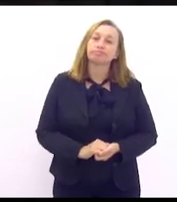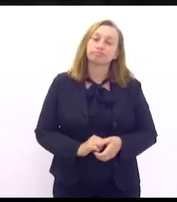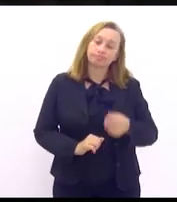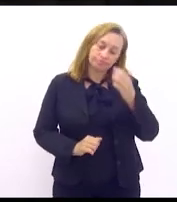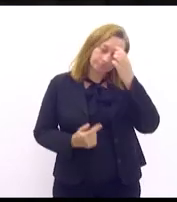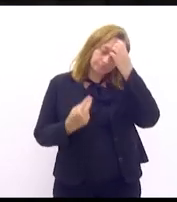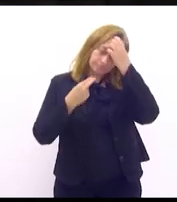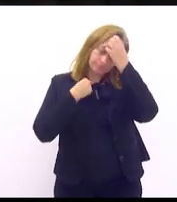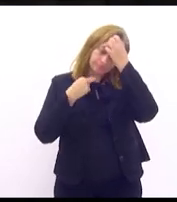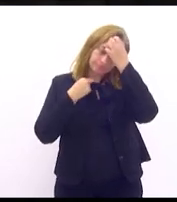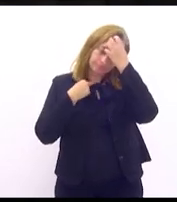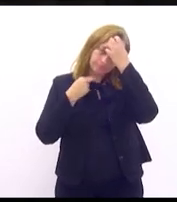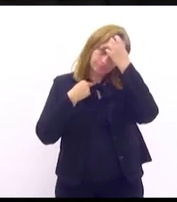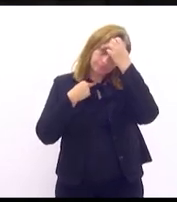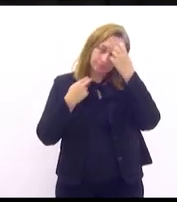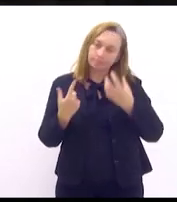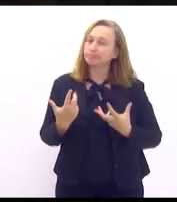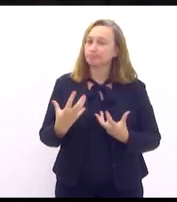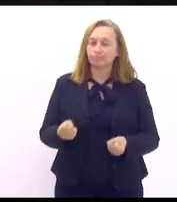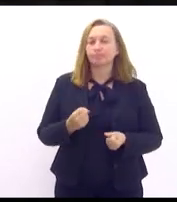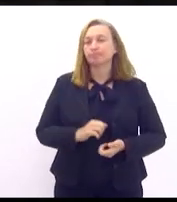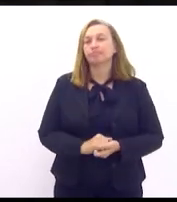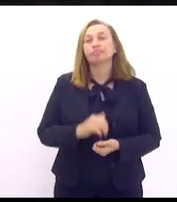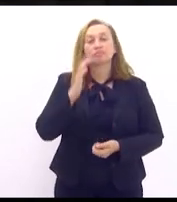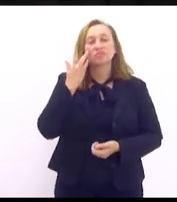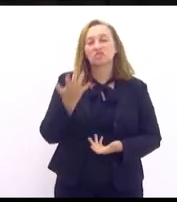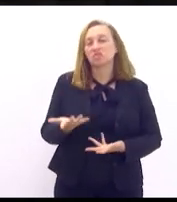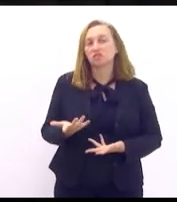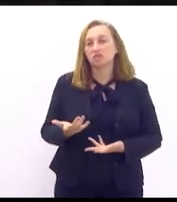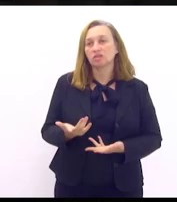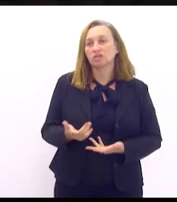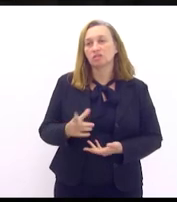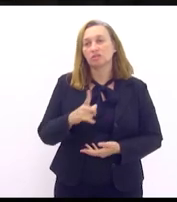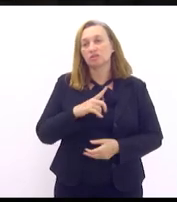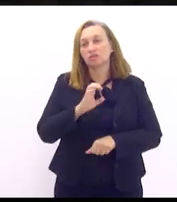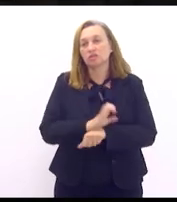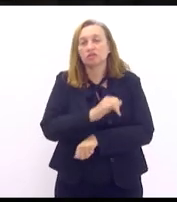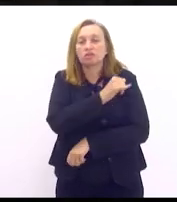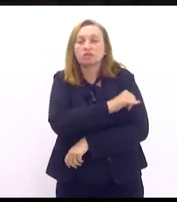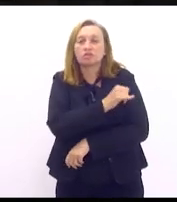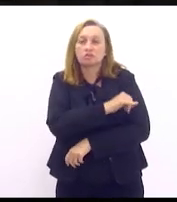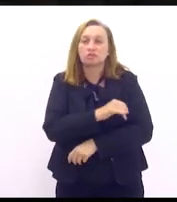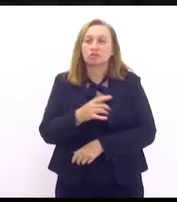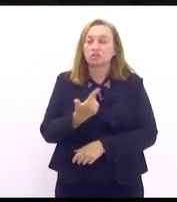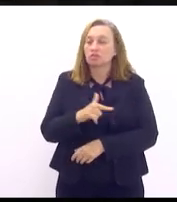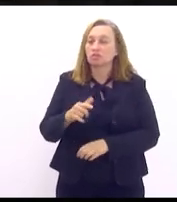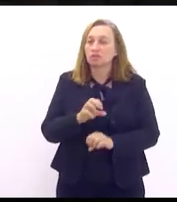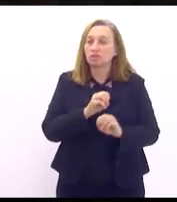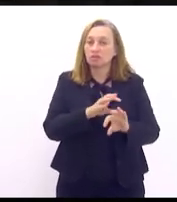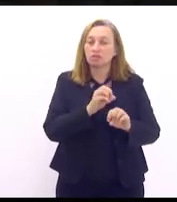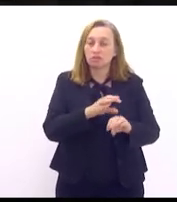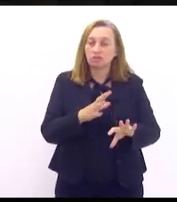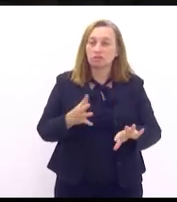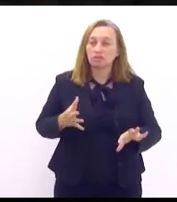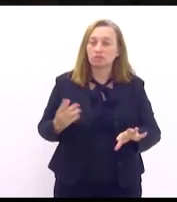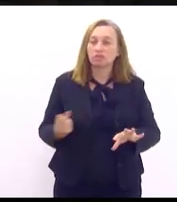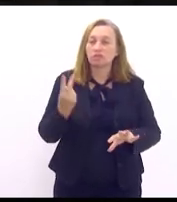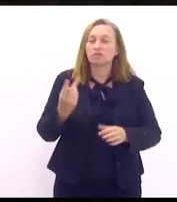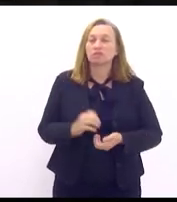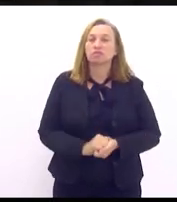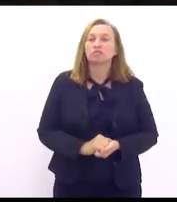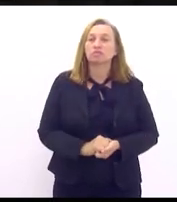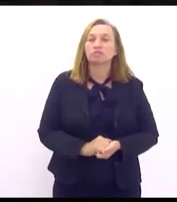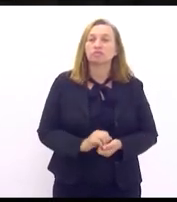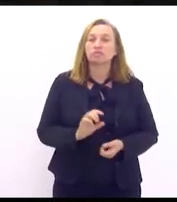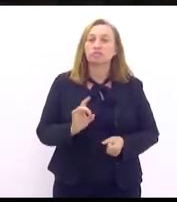A gente não pode concordar com isso. A gente não pode achar que vai ter Estado do Rio de Janeiro para amanhã se nem a educação está sendo valorizada. Apenas